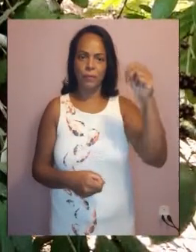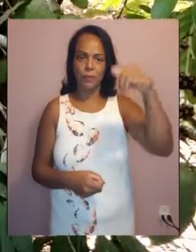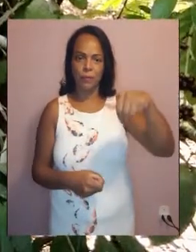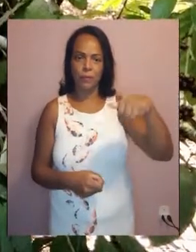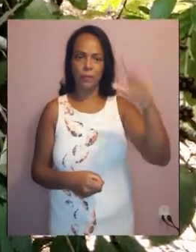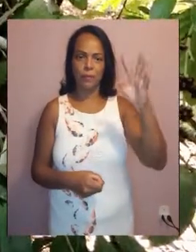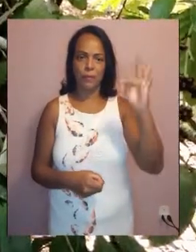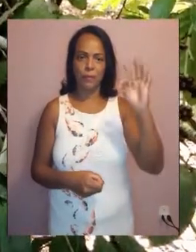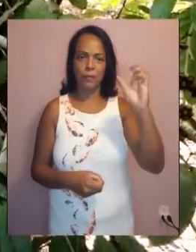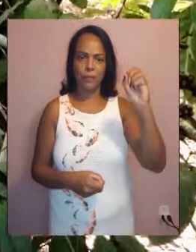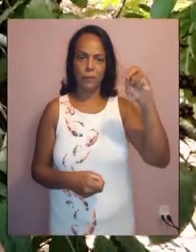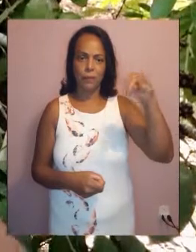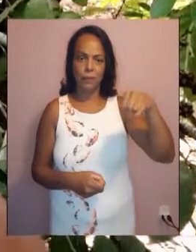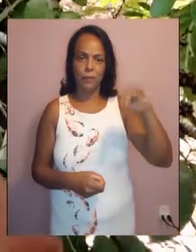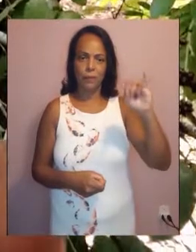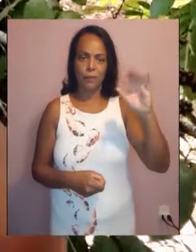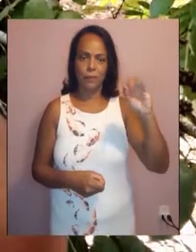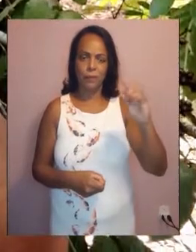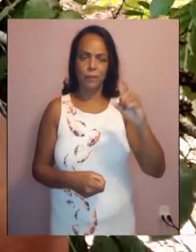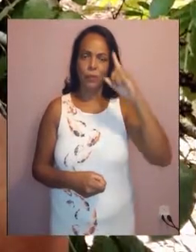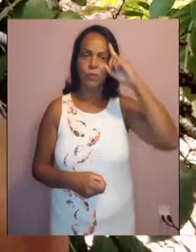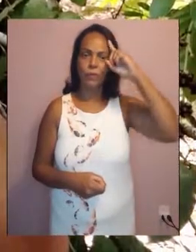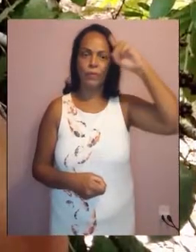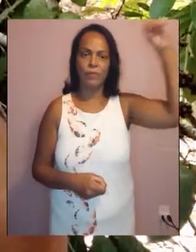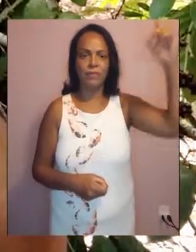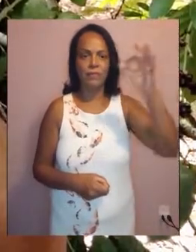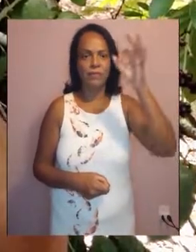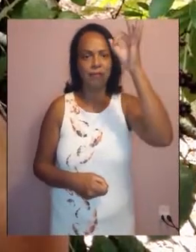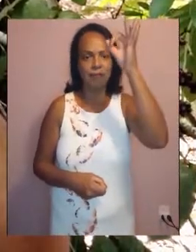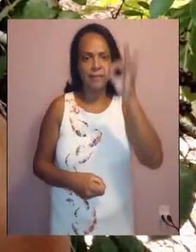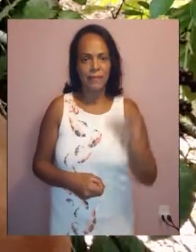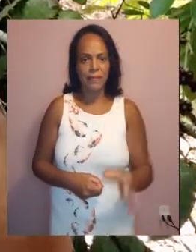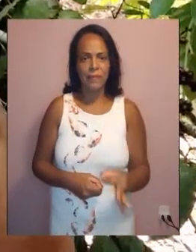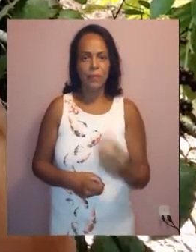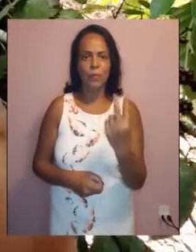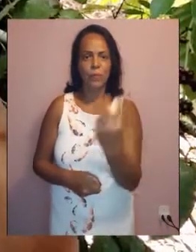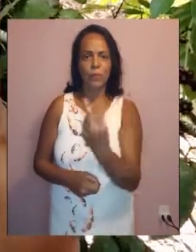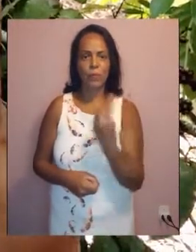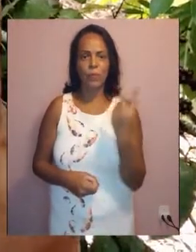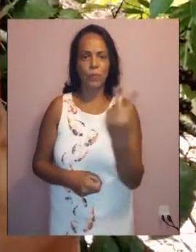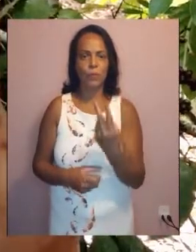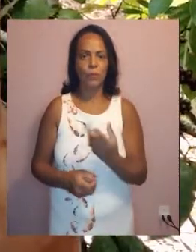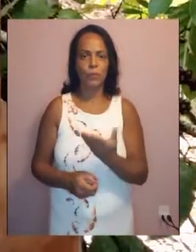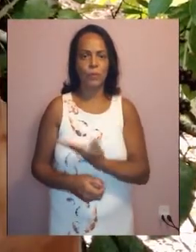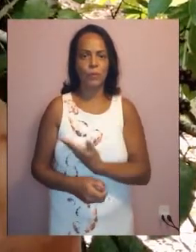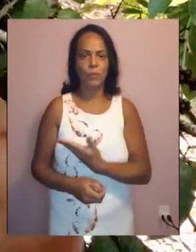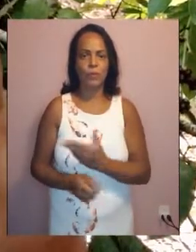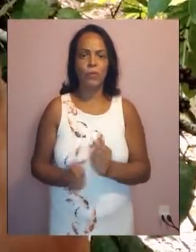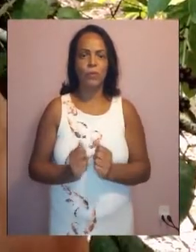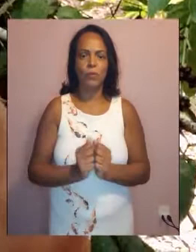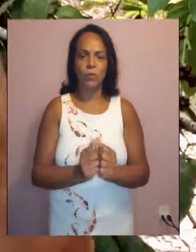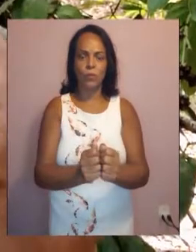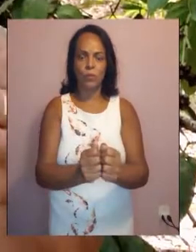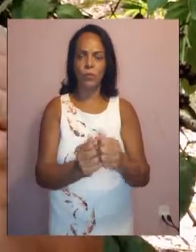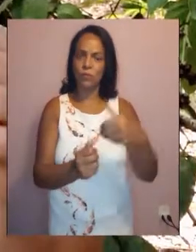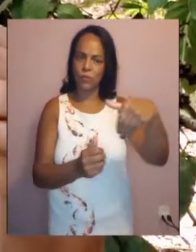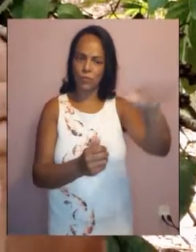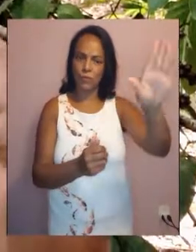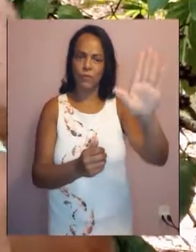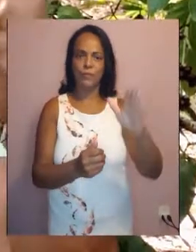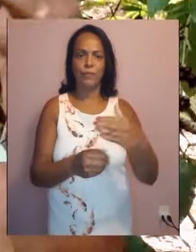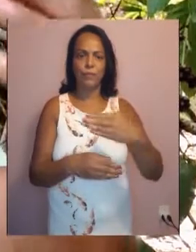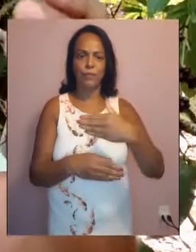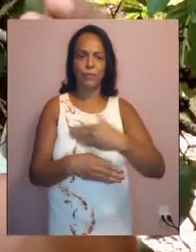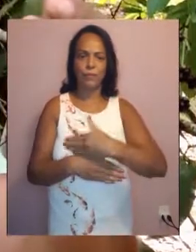determinado eles cruzaram, conforme fora dito, cruzaram a fronteira